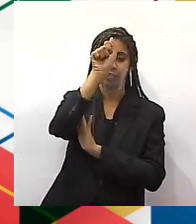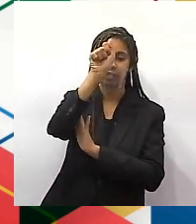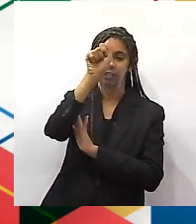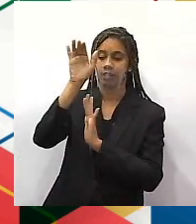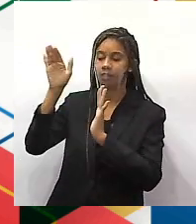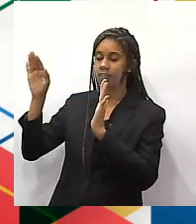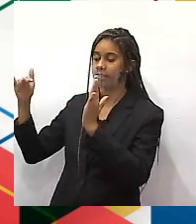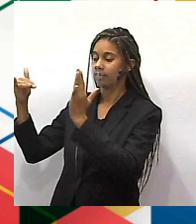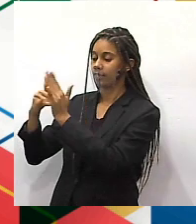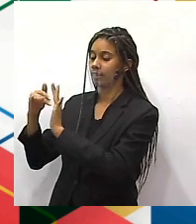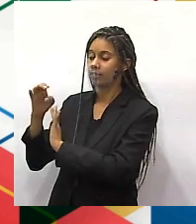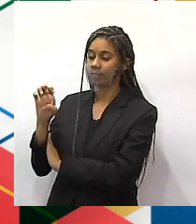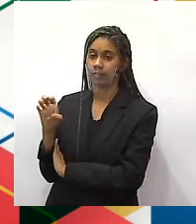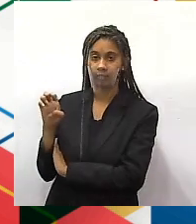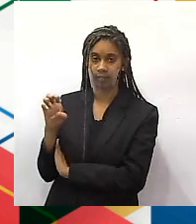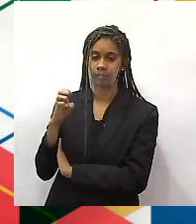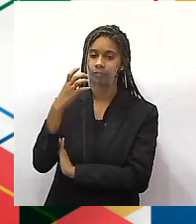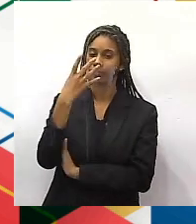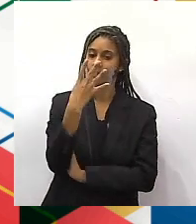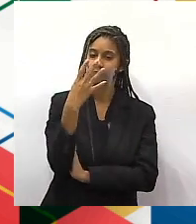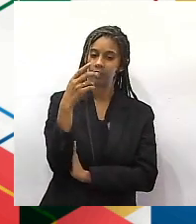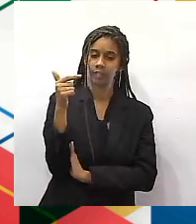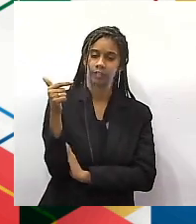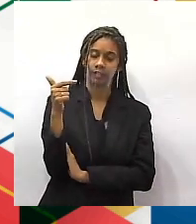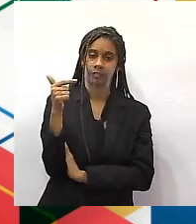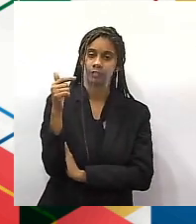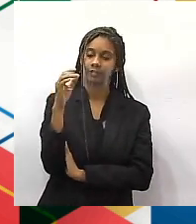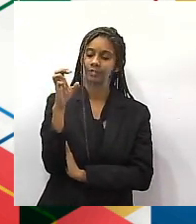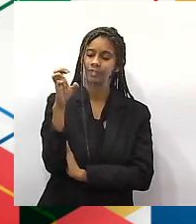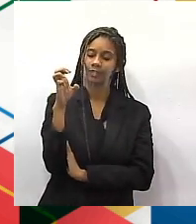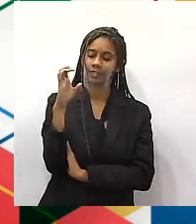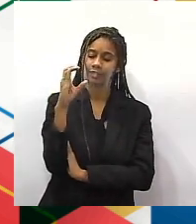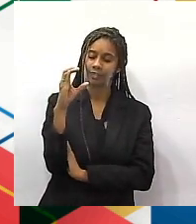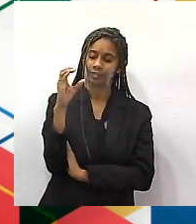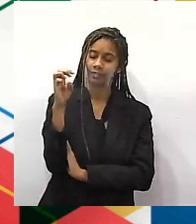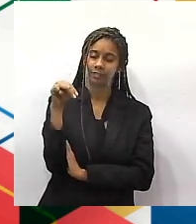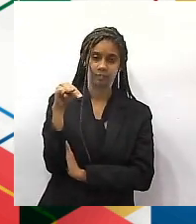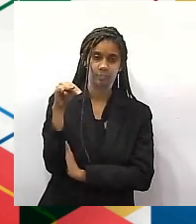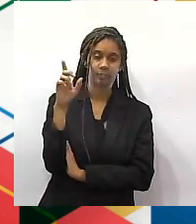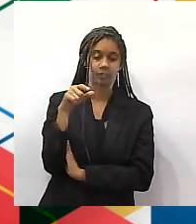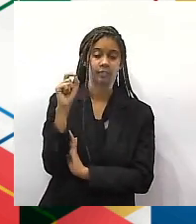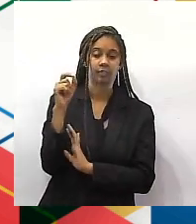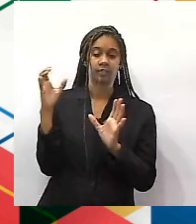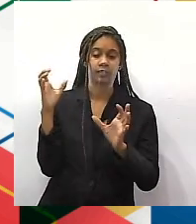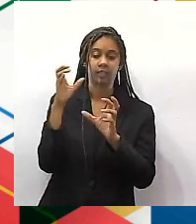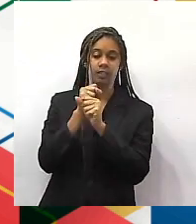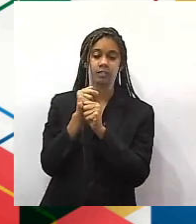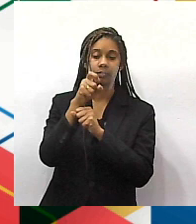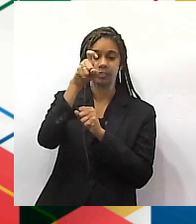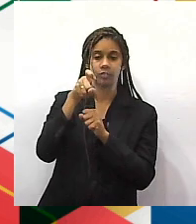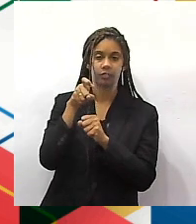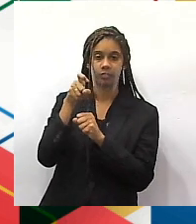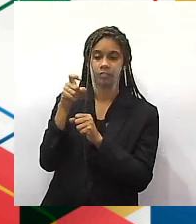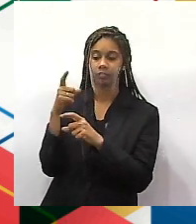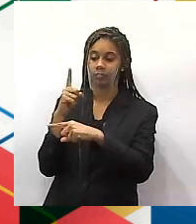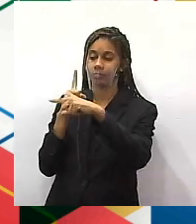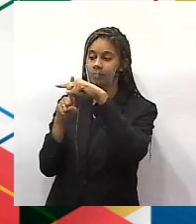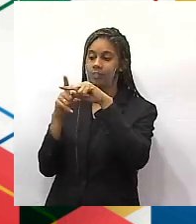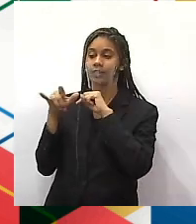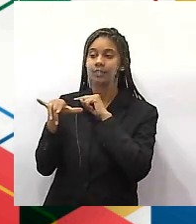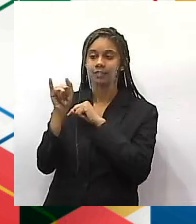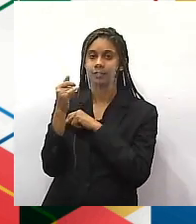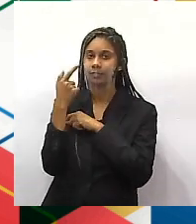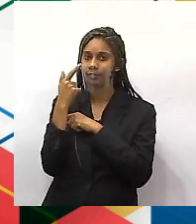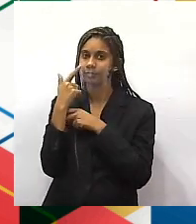mede 42 centímetros. Repara que esse 42 é exatamente a soma de x mais y.